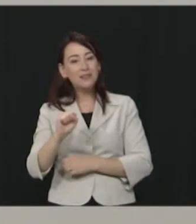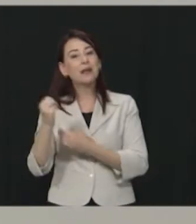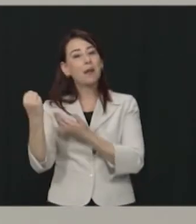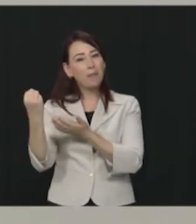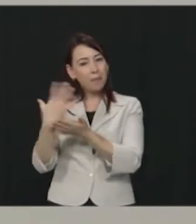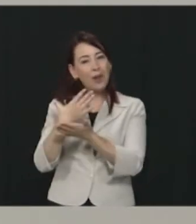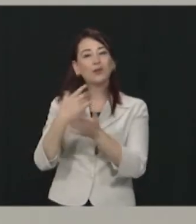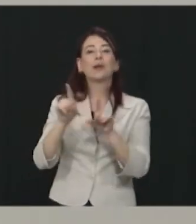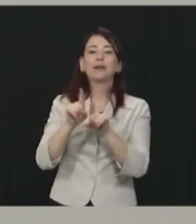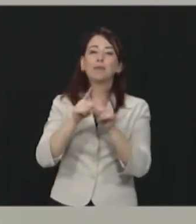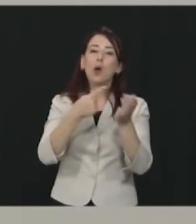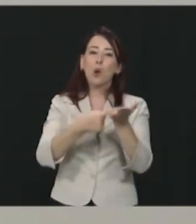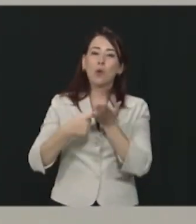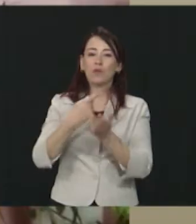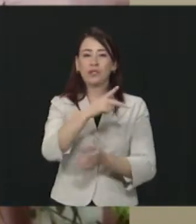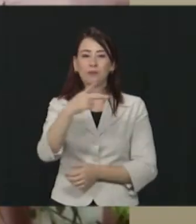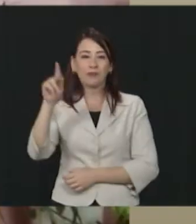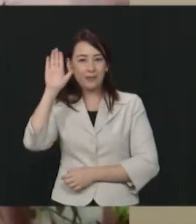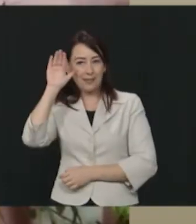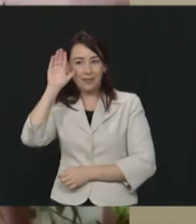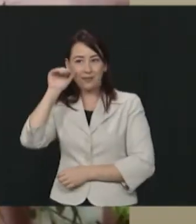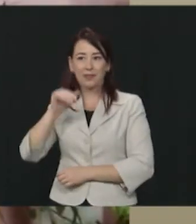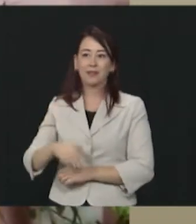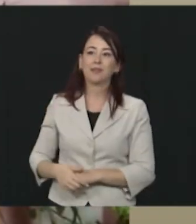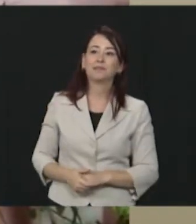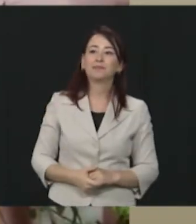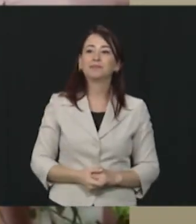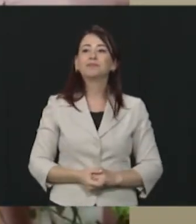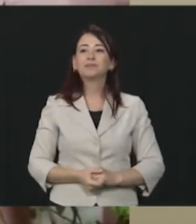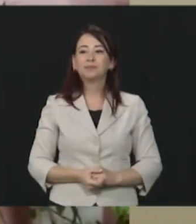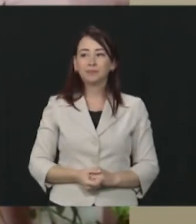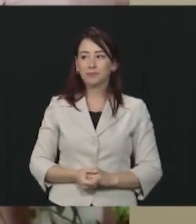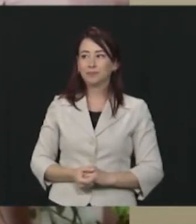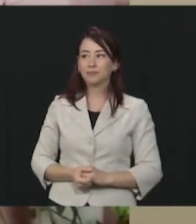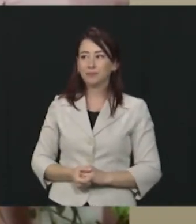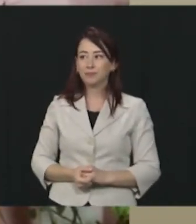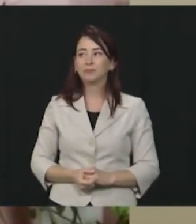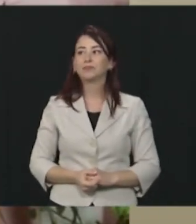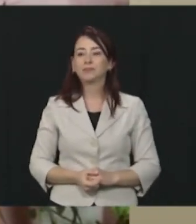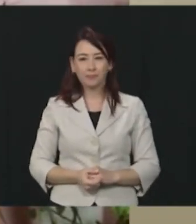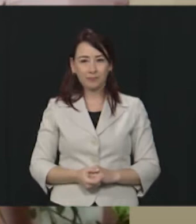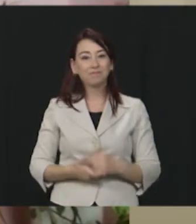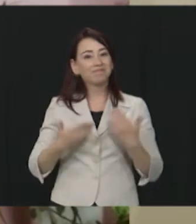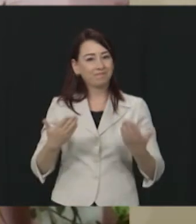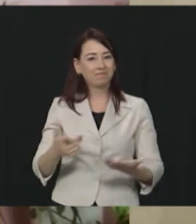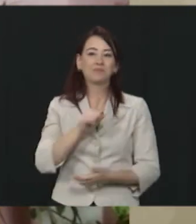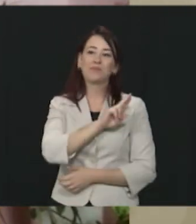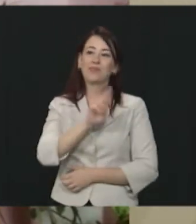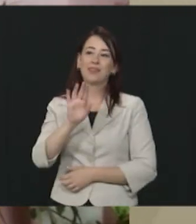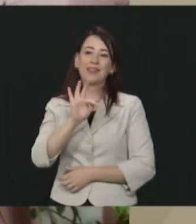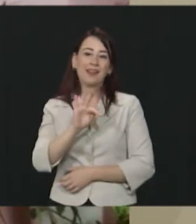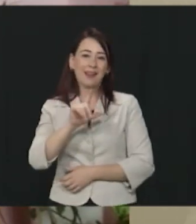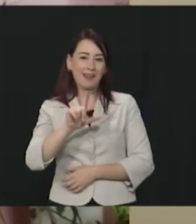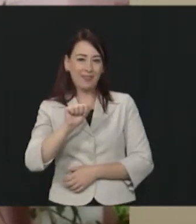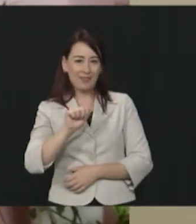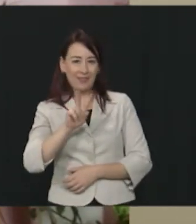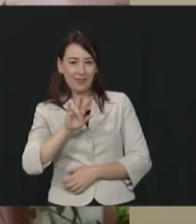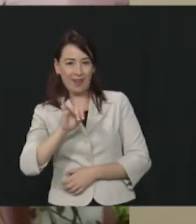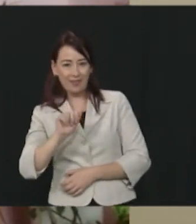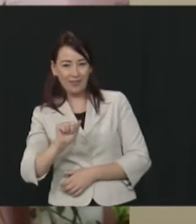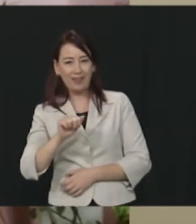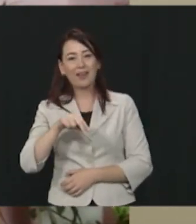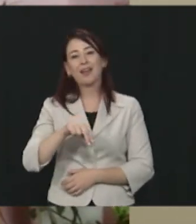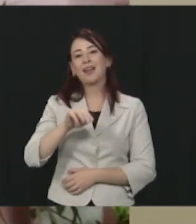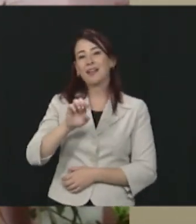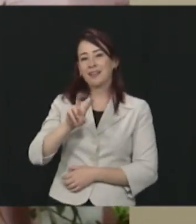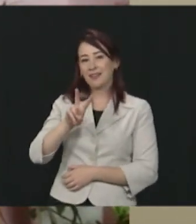um convite para a gente. Vamos ver. Olá, oi. Aqui é a Flávia Neves, uma das criadoras do